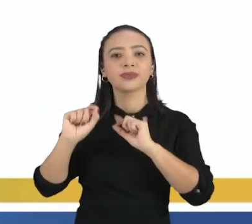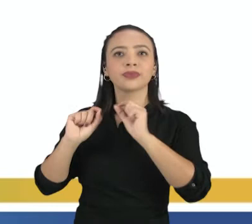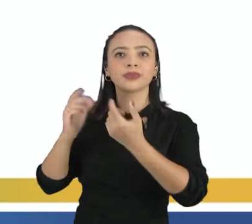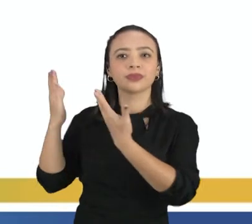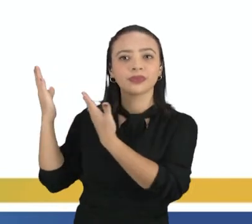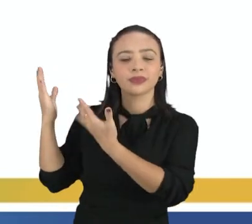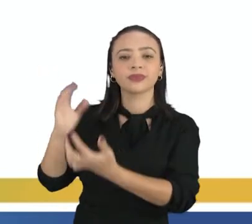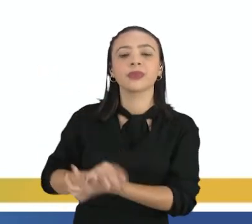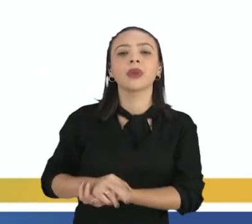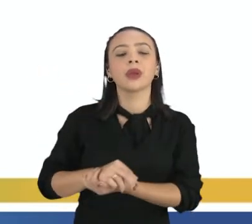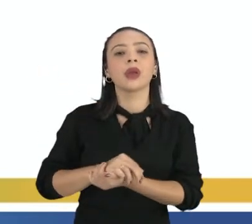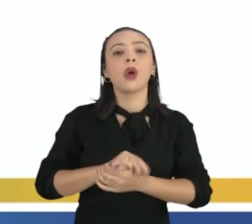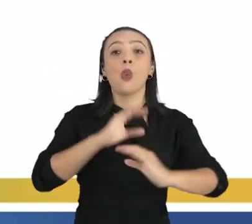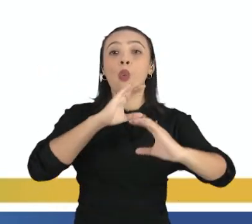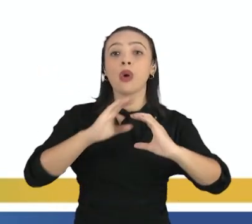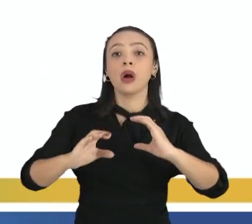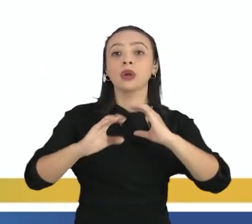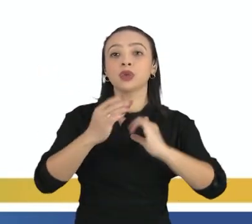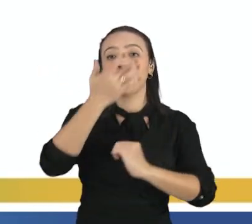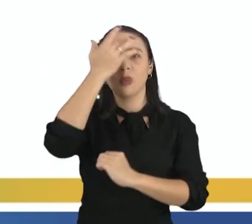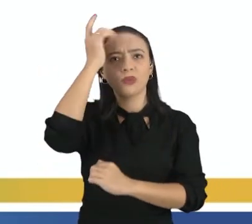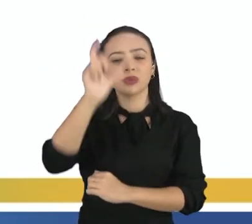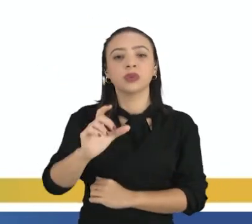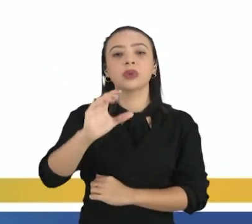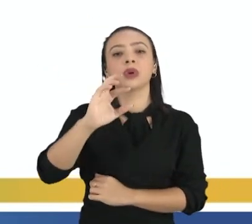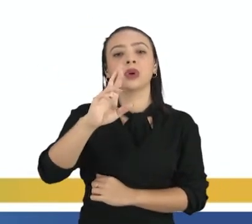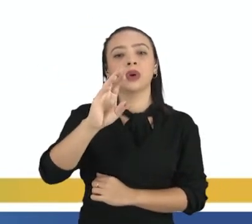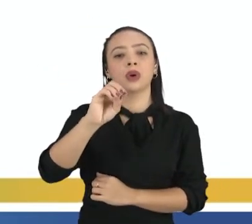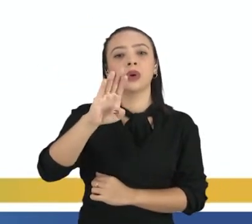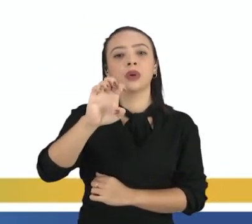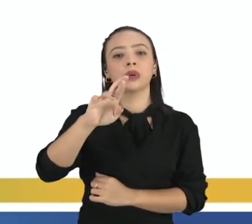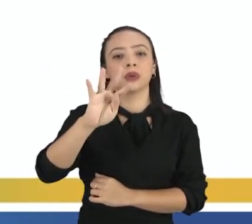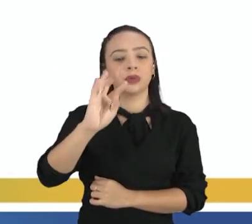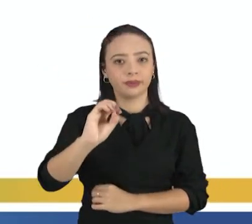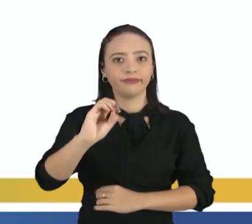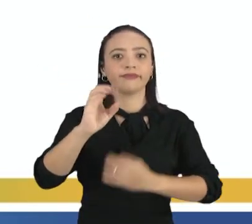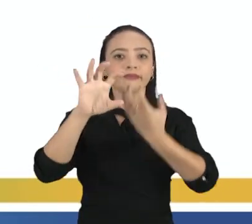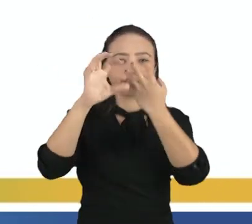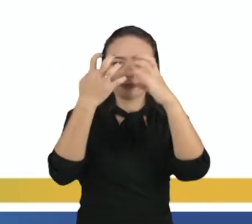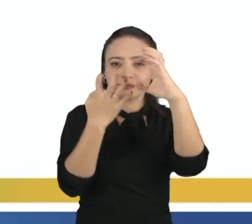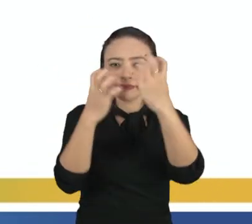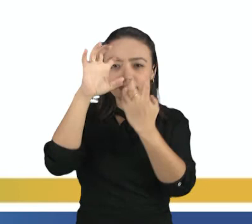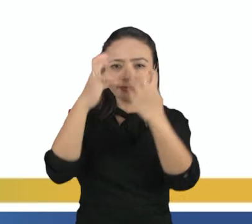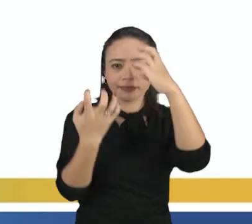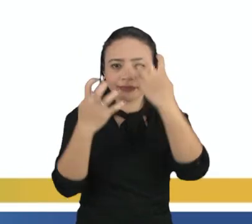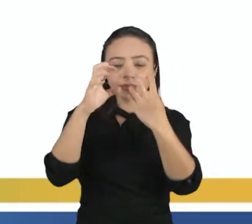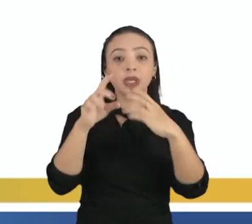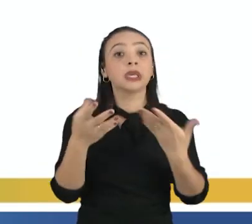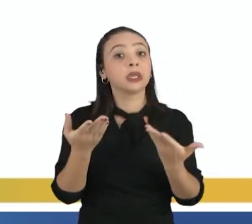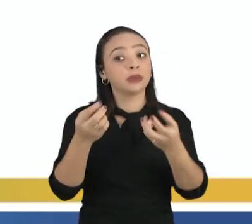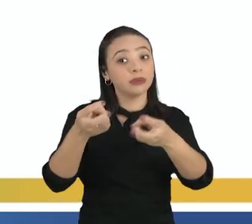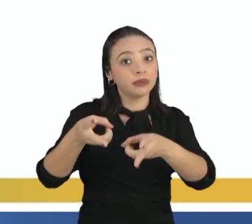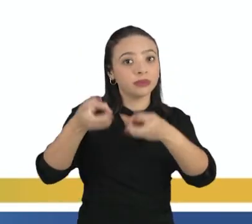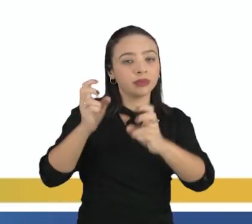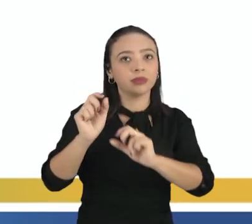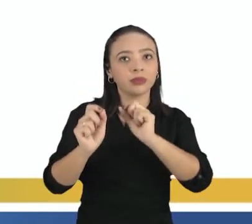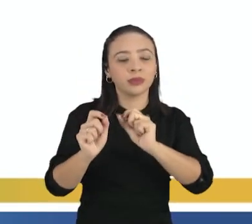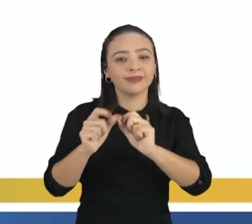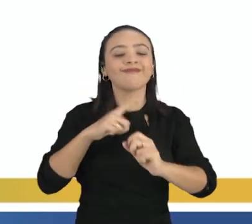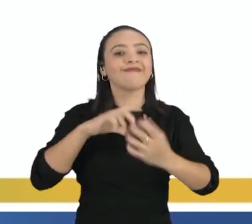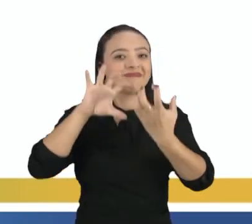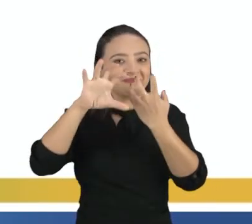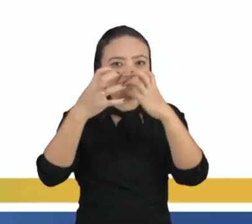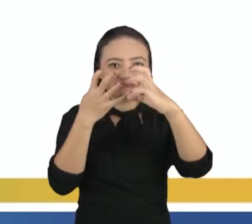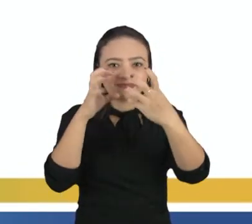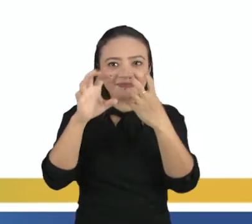trata do Roberto Carlos, né? Da caricatura do cantor Roberto Carlos. Né? Então vejam que a